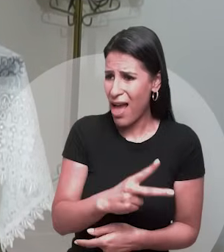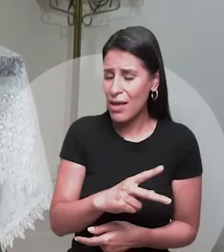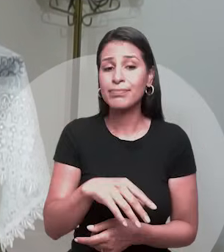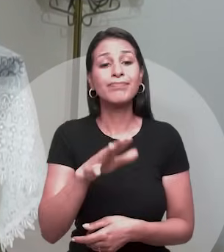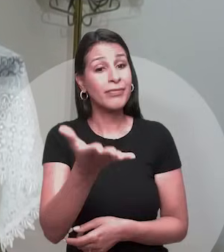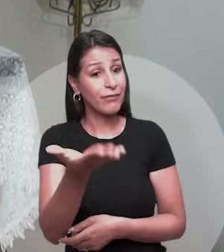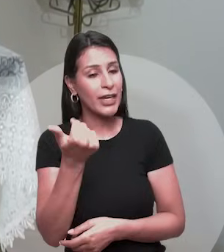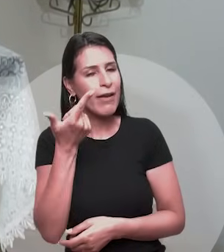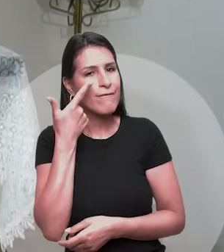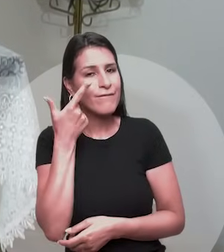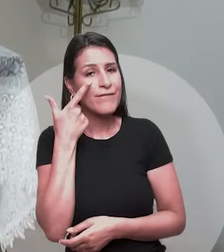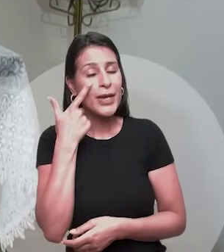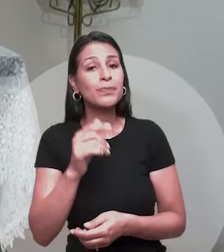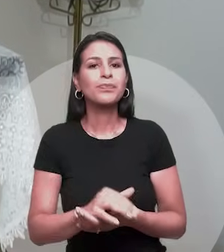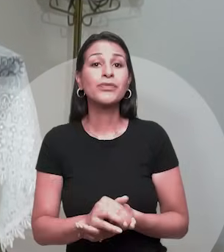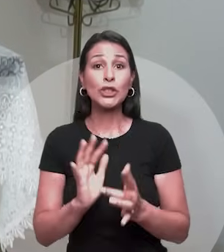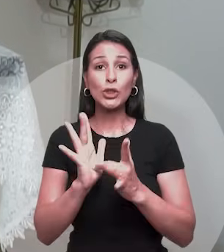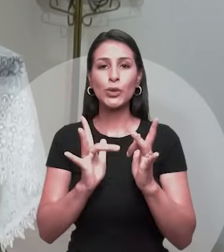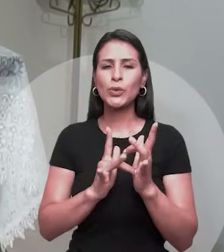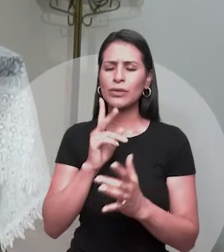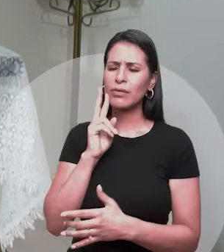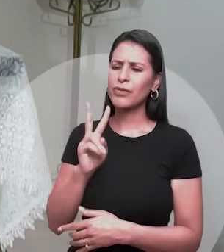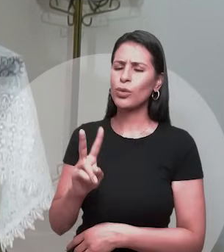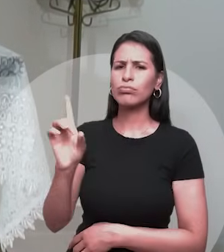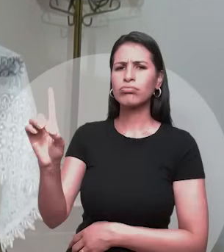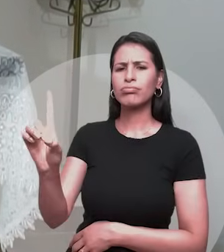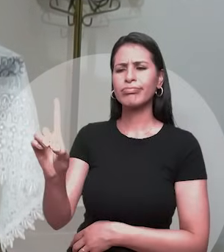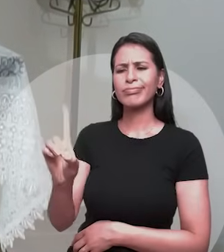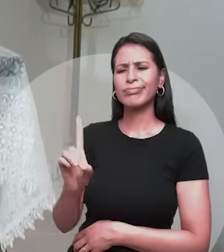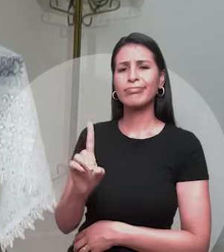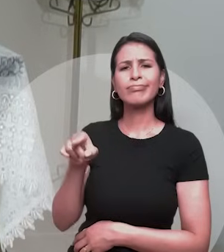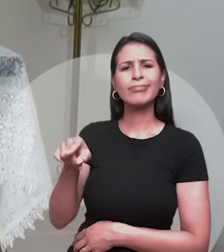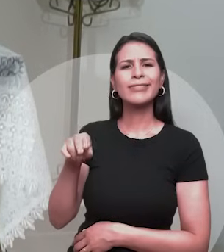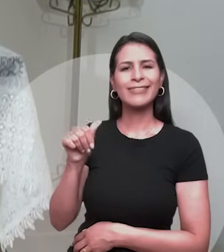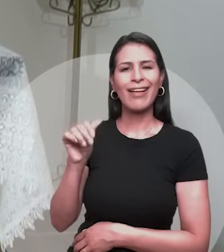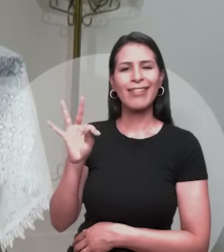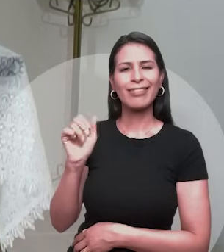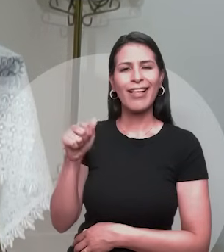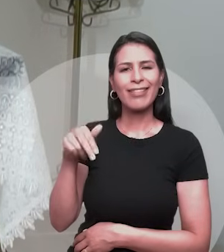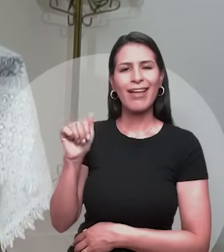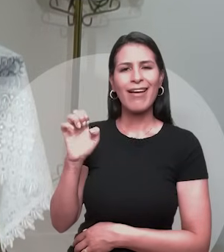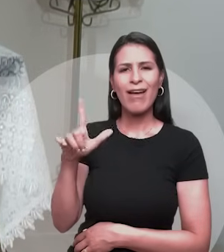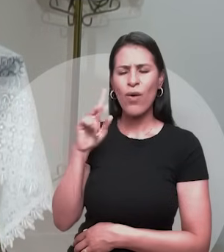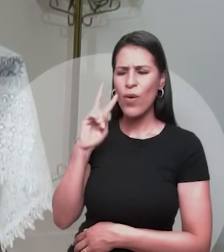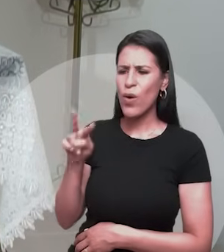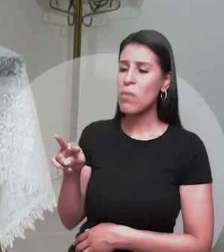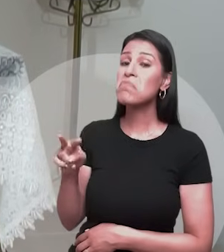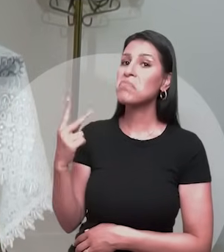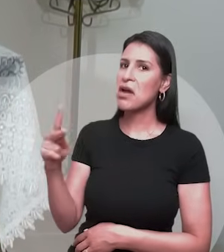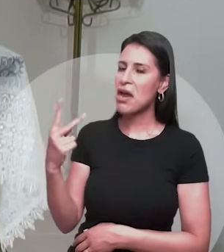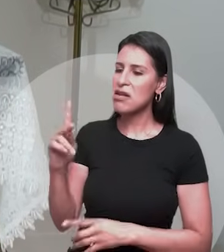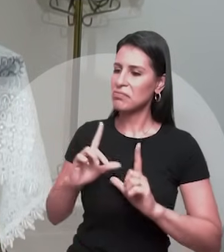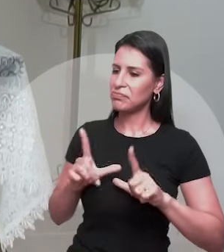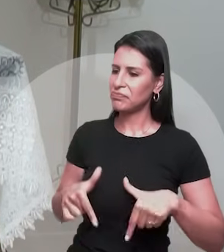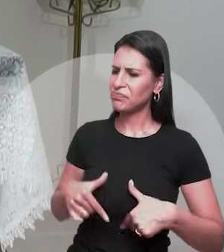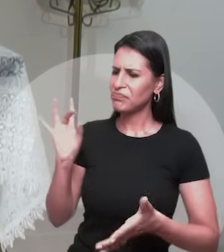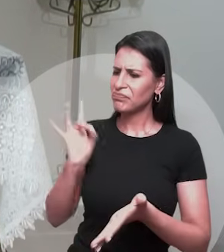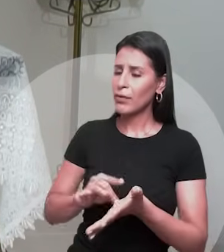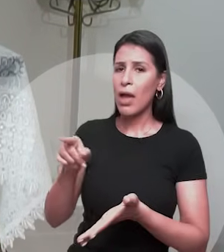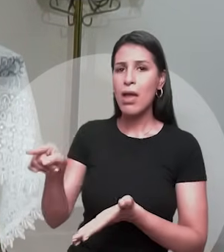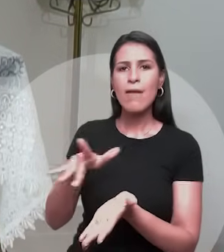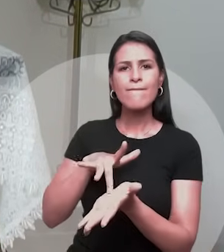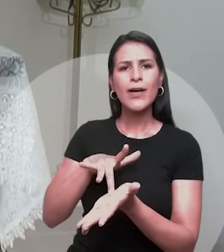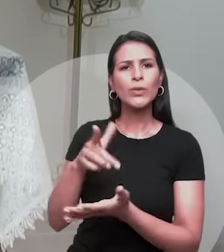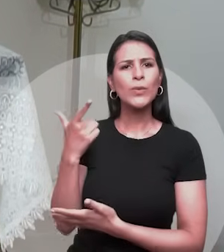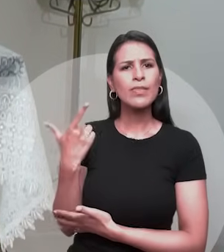viu Natanael se aproximar e disse a respeito dele: Eis um verdadeiro israelita, em quem não existe